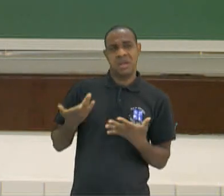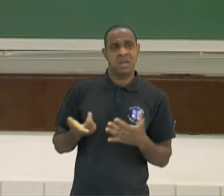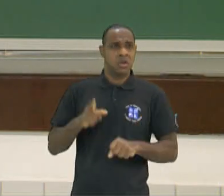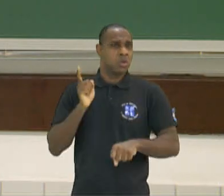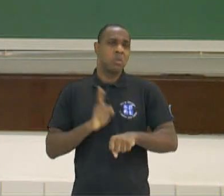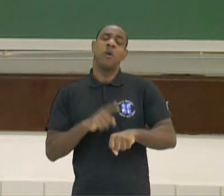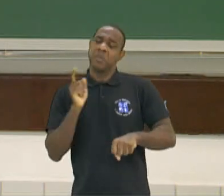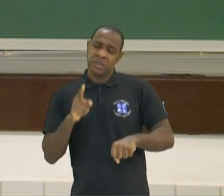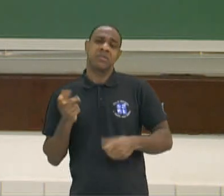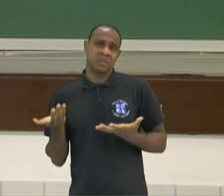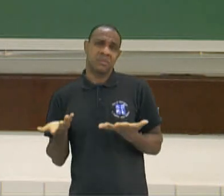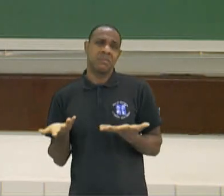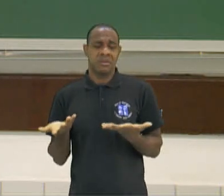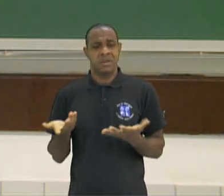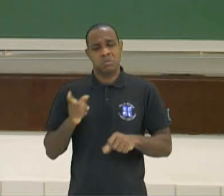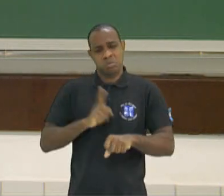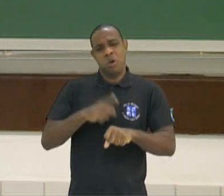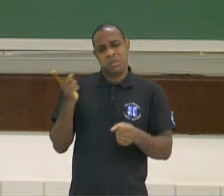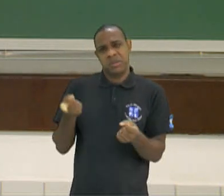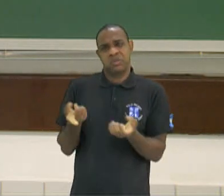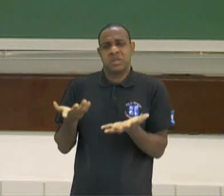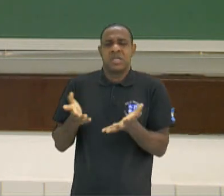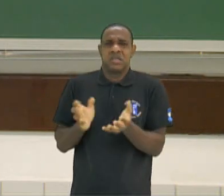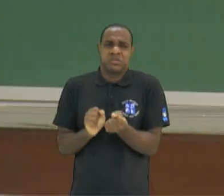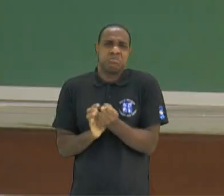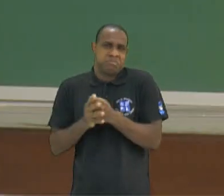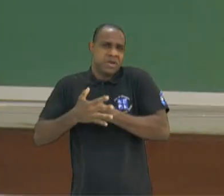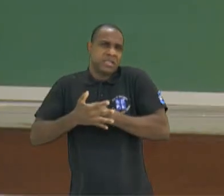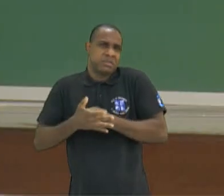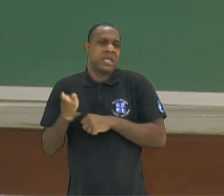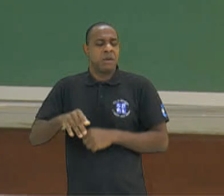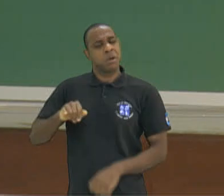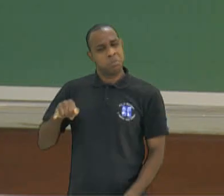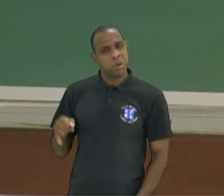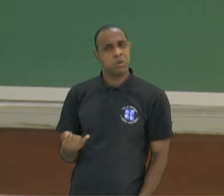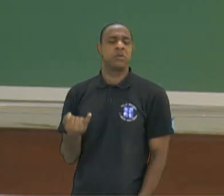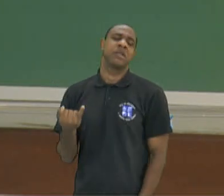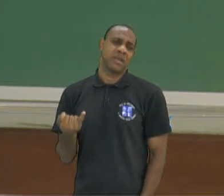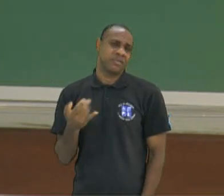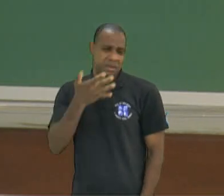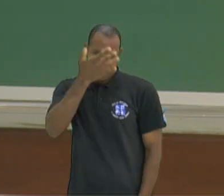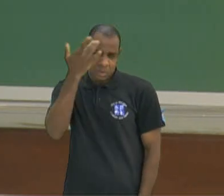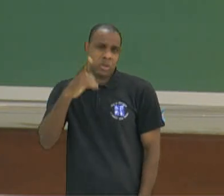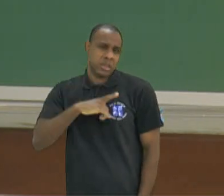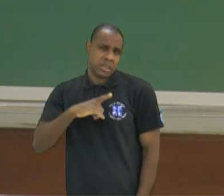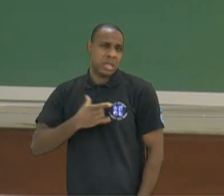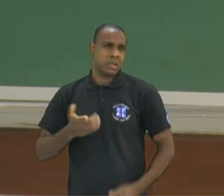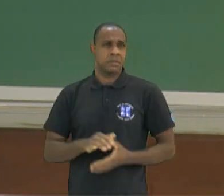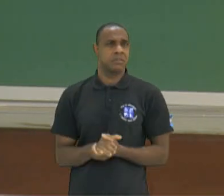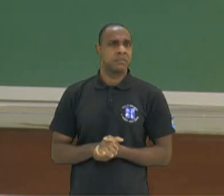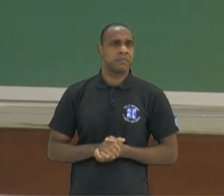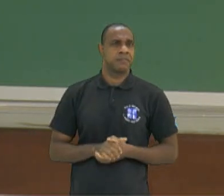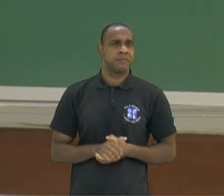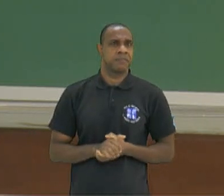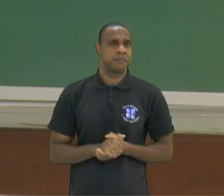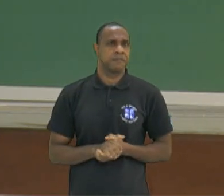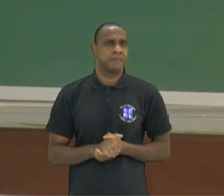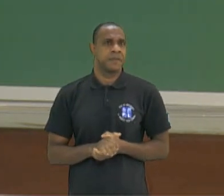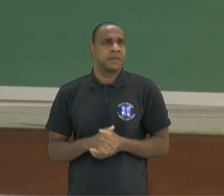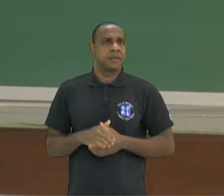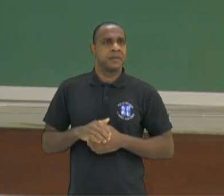de pandemia que estamos vivendo, o isolamento social é uma oportunidade que a pessoa tem. Bowling and dance are kinds of